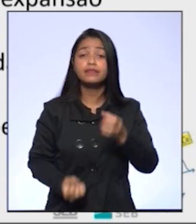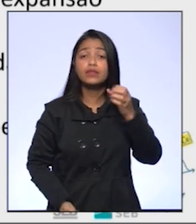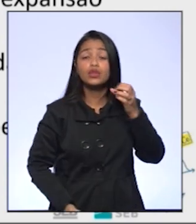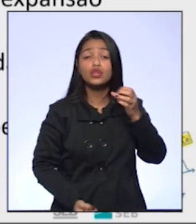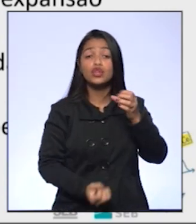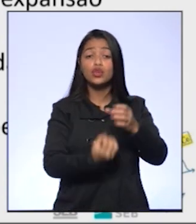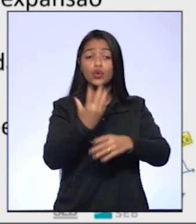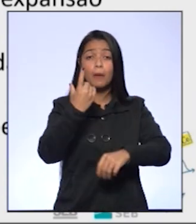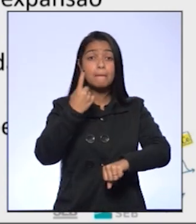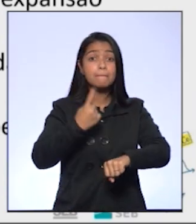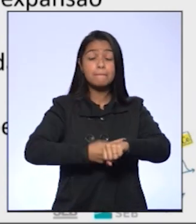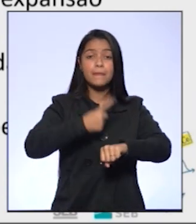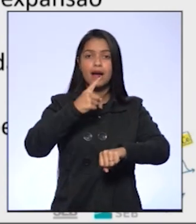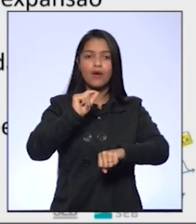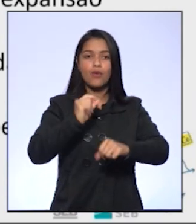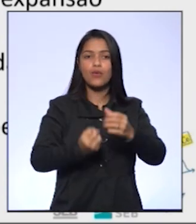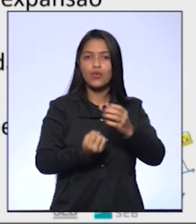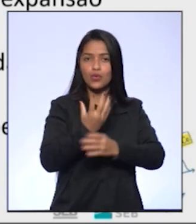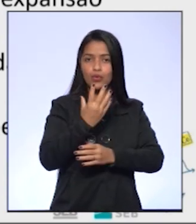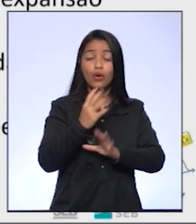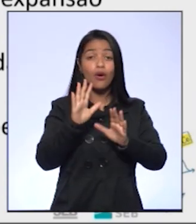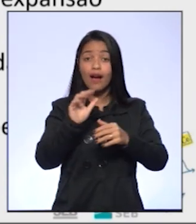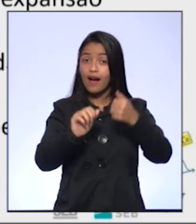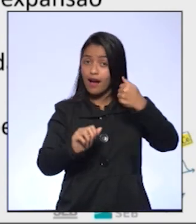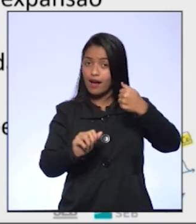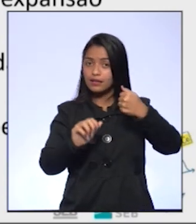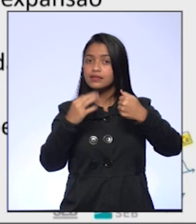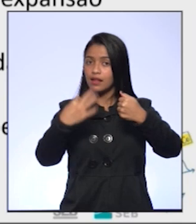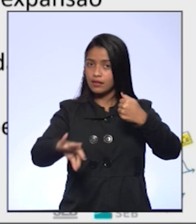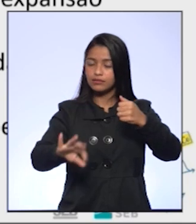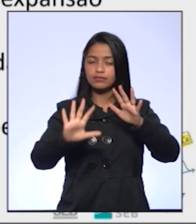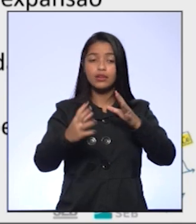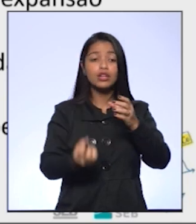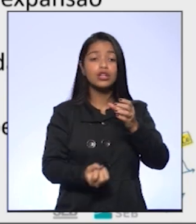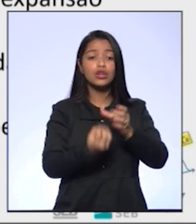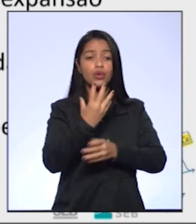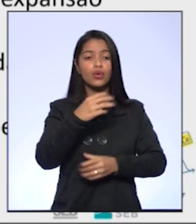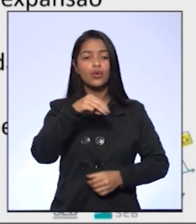Surgimento do... Gente, a é a correta. Surgimento do